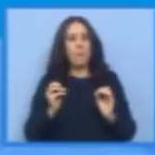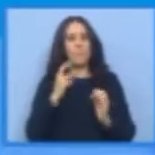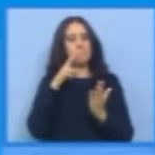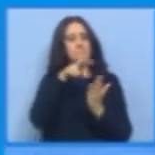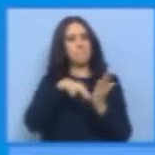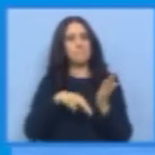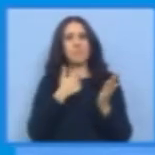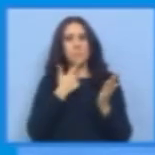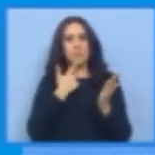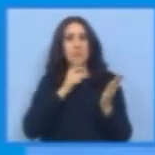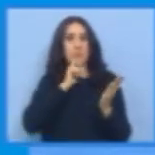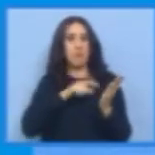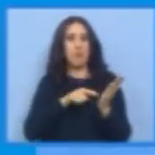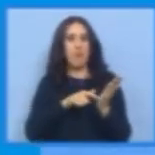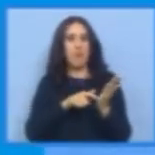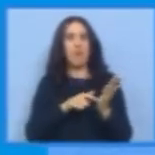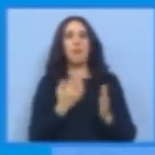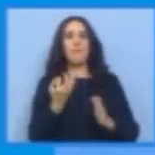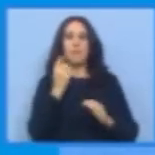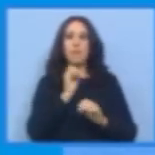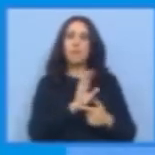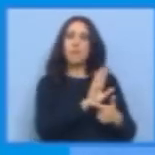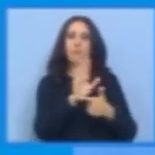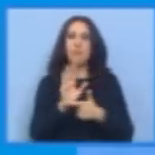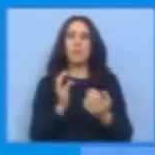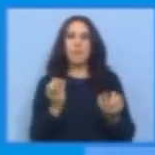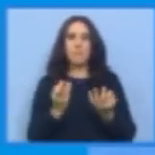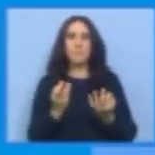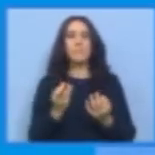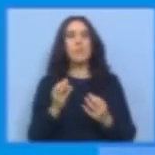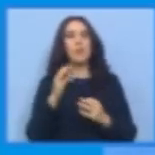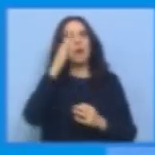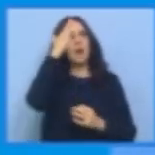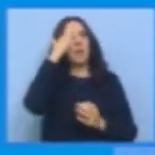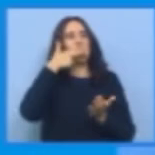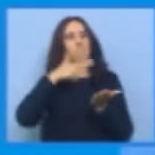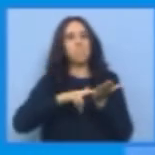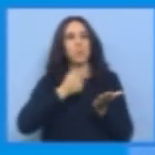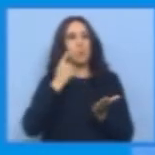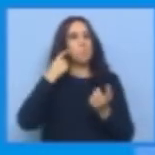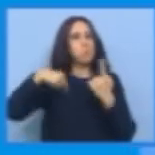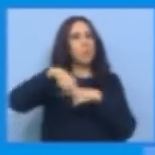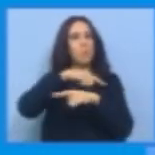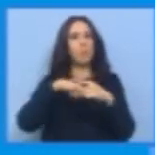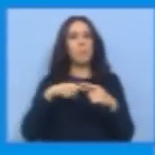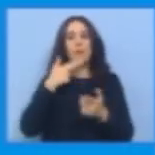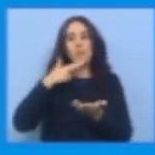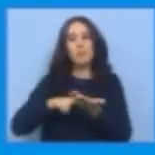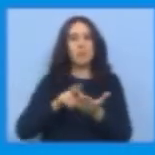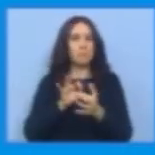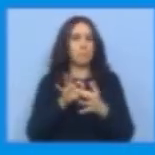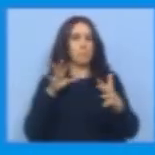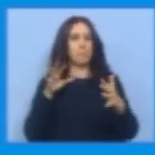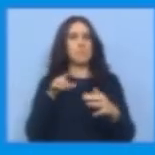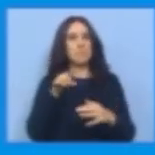aqui está. E revela precisamente isso. Há muitos mitos que nós vamos ouvindo que não têm correspondência com a realidade.